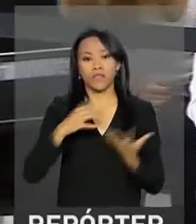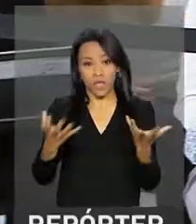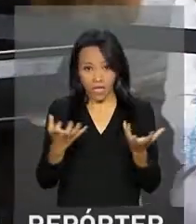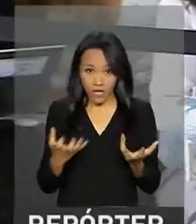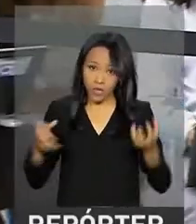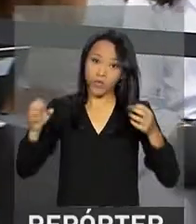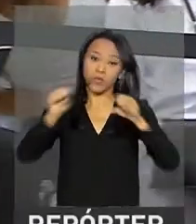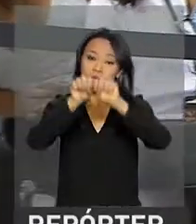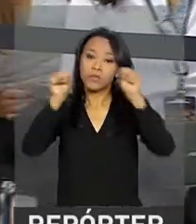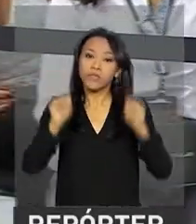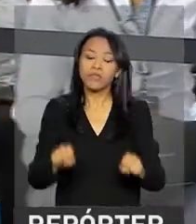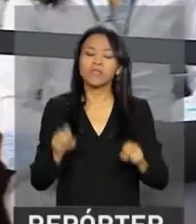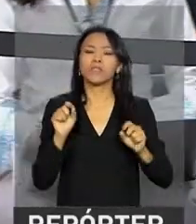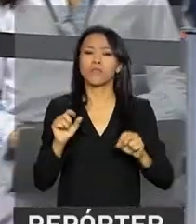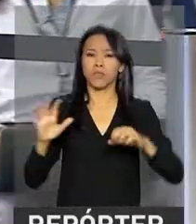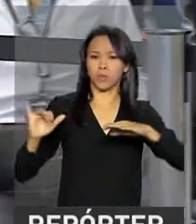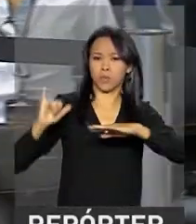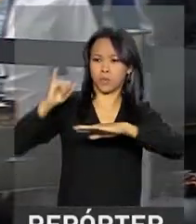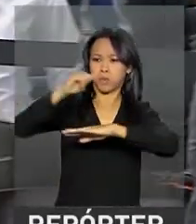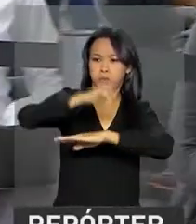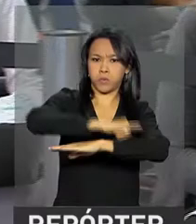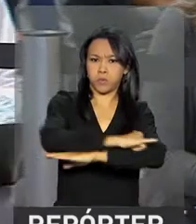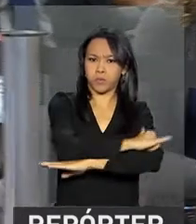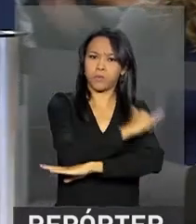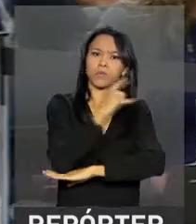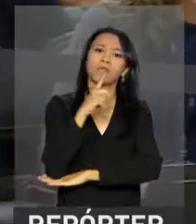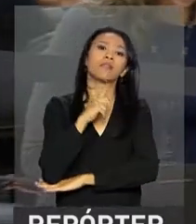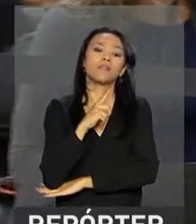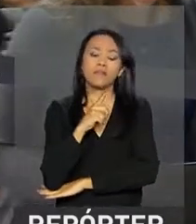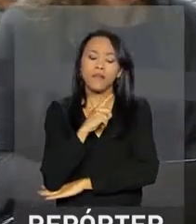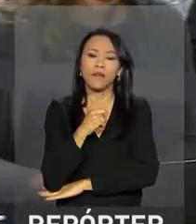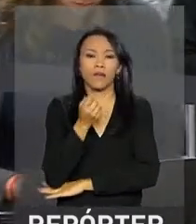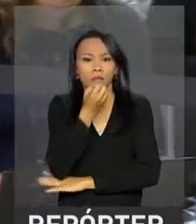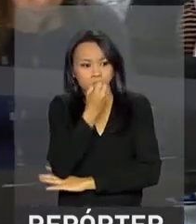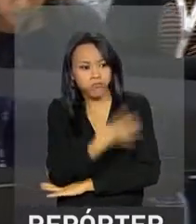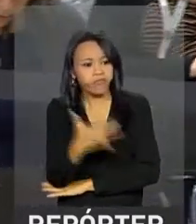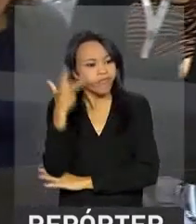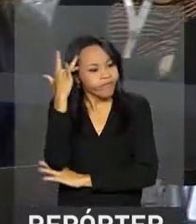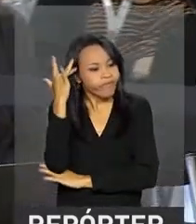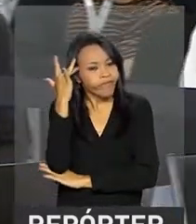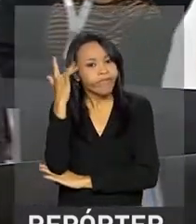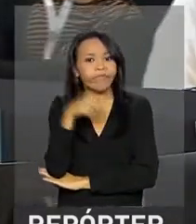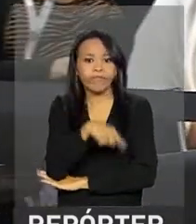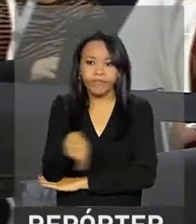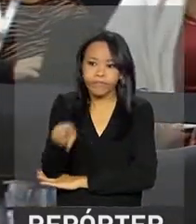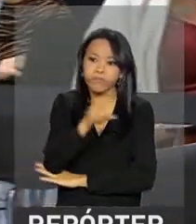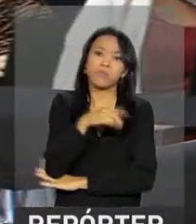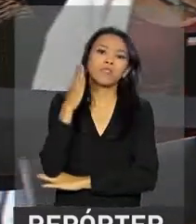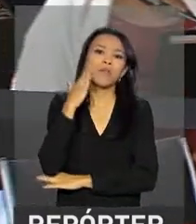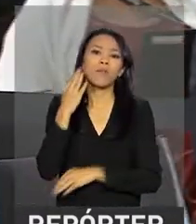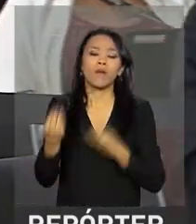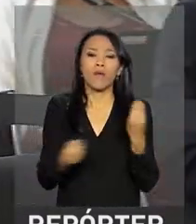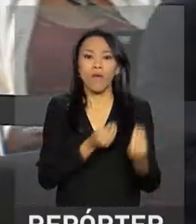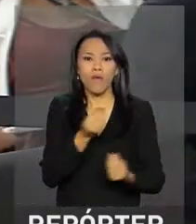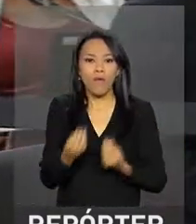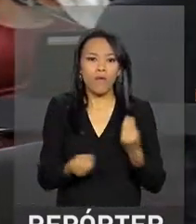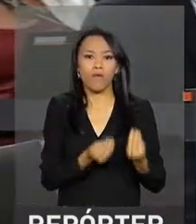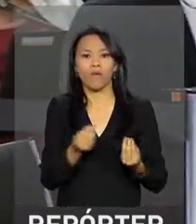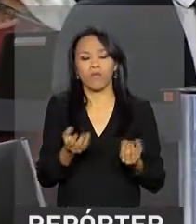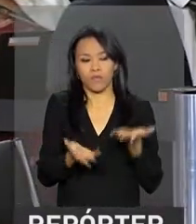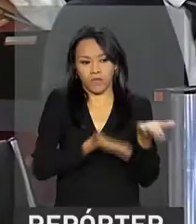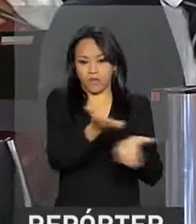aeroportuário que tenha investimento seja apto a enfrentar o crescimento do setor não é